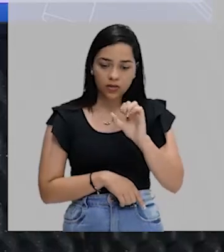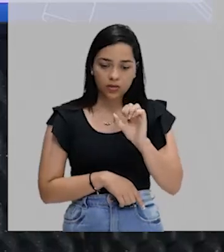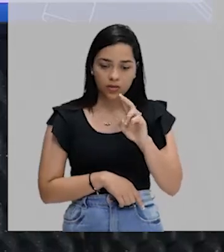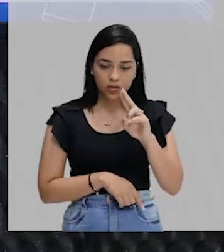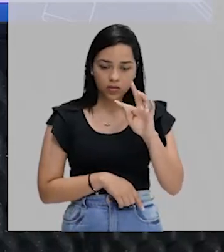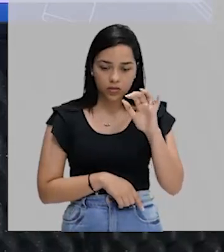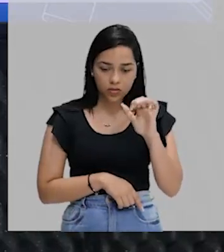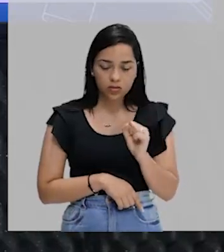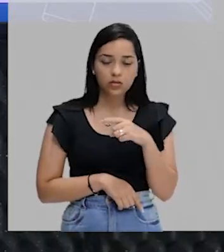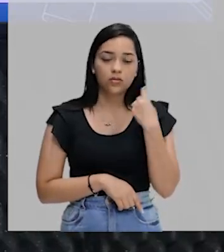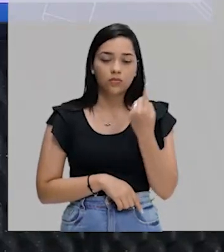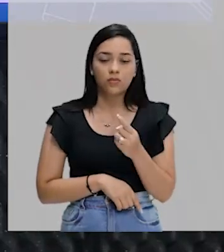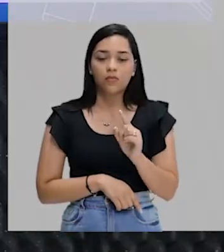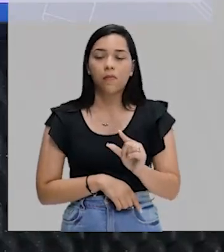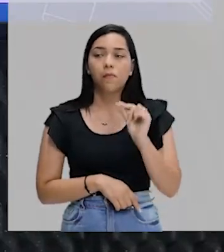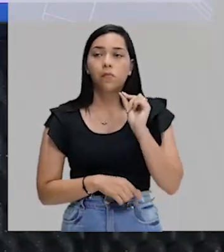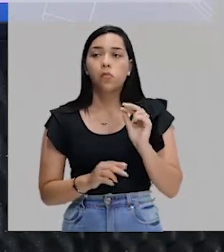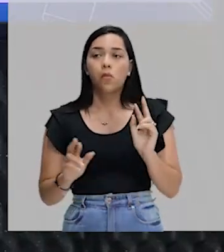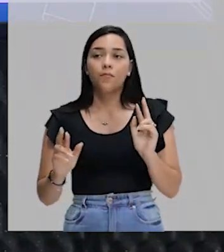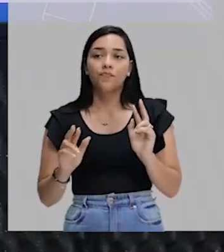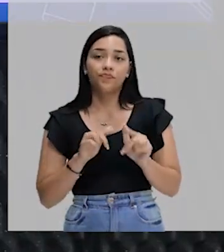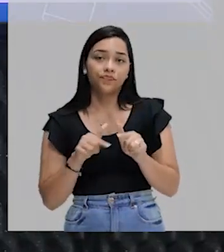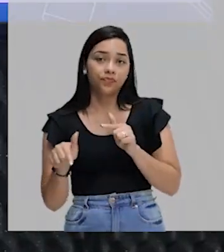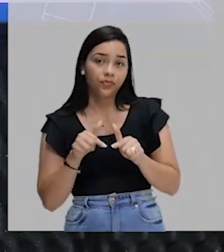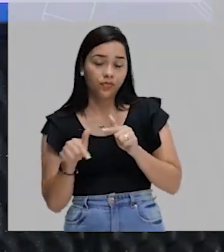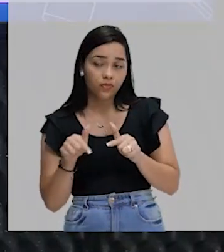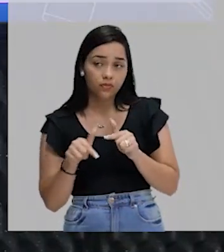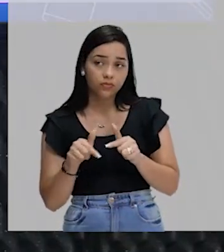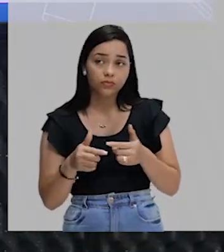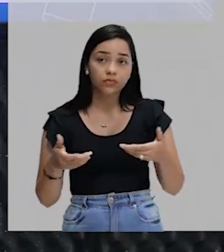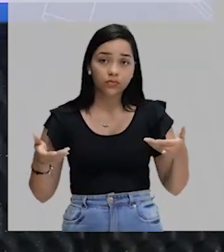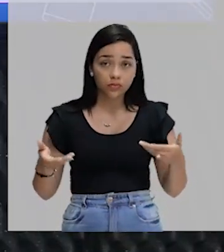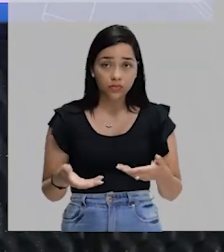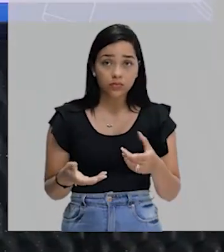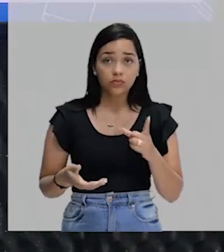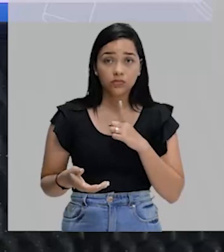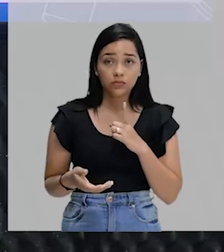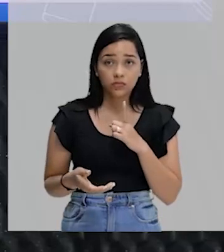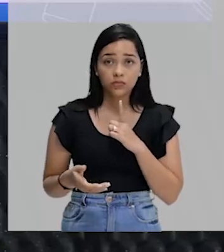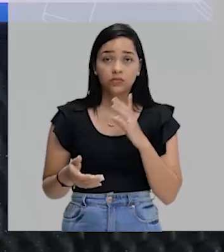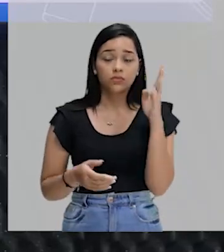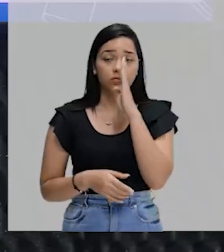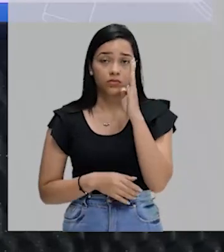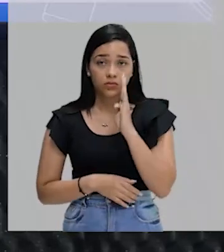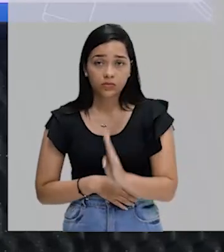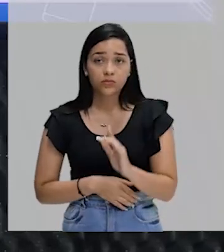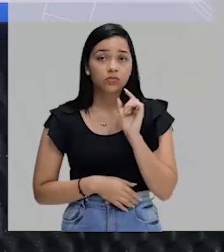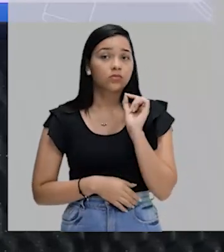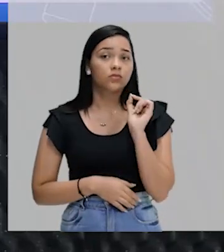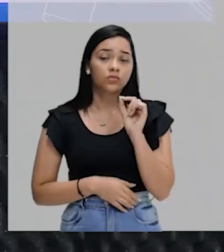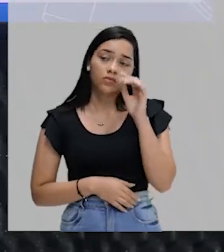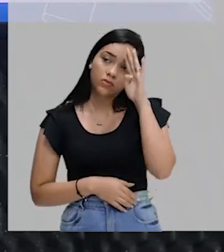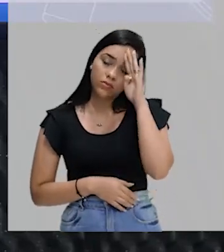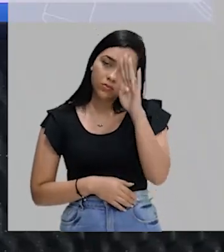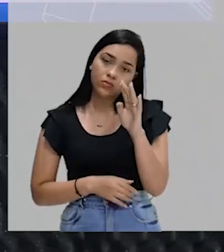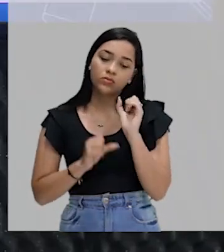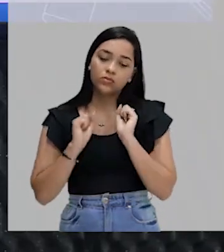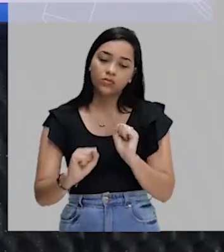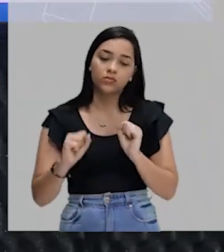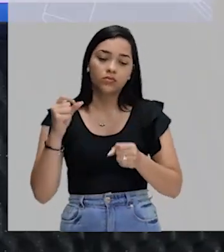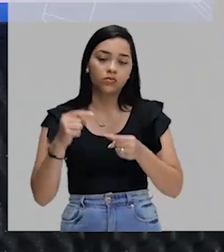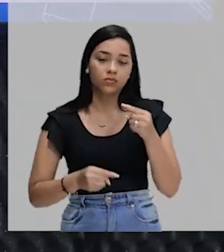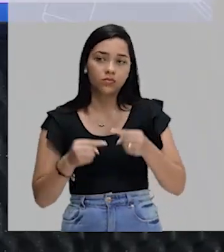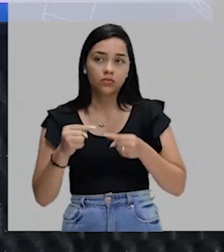a nossa opção em trabalhar as guerras indígenas no Brasil é principalmente para